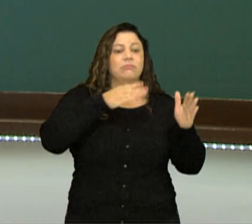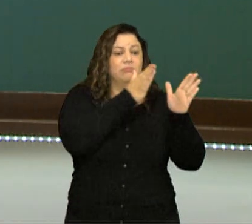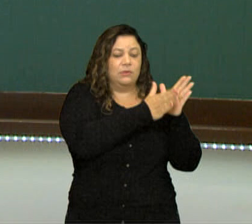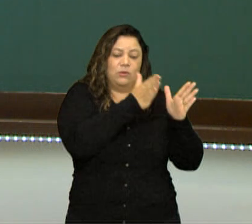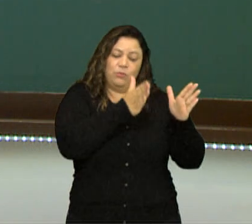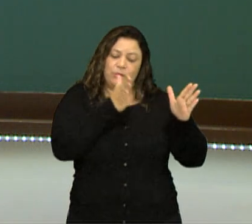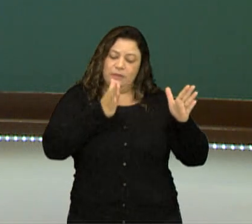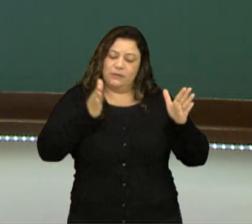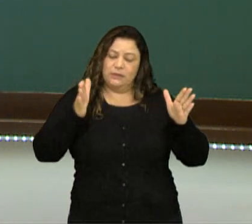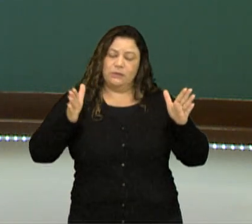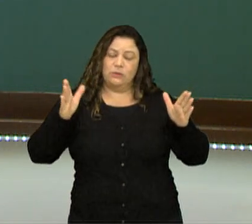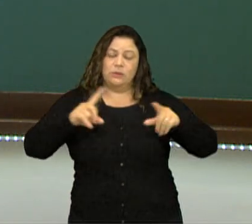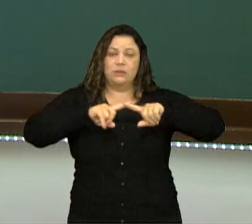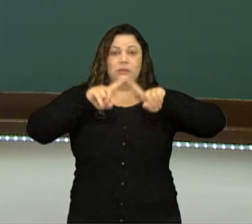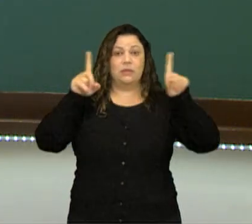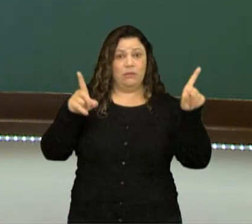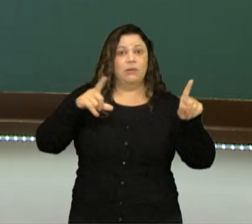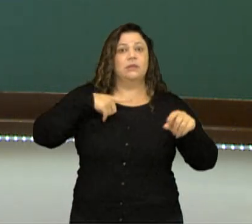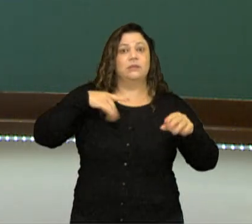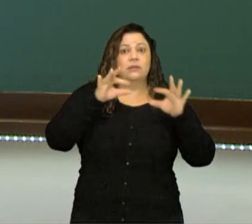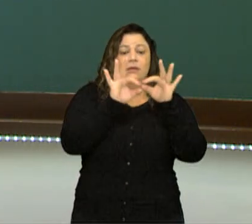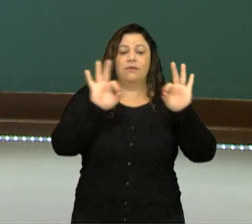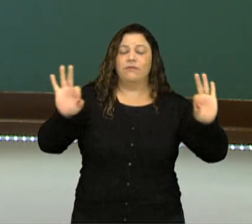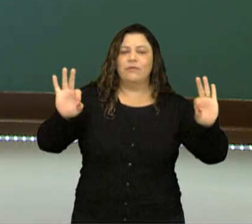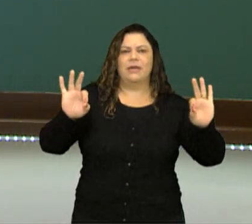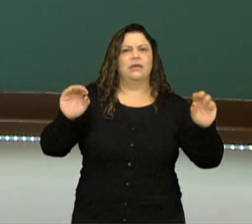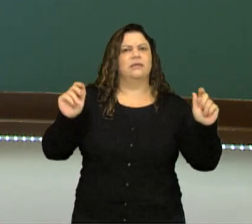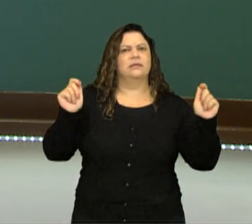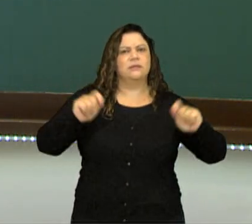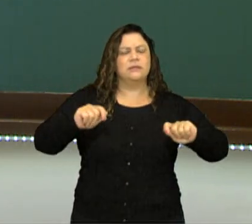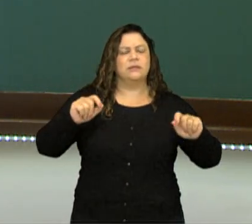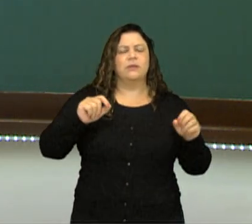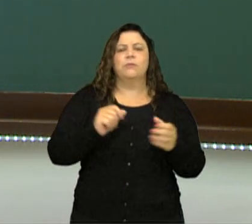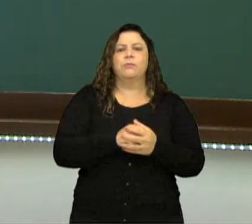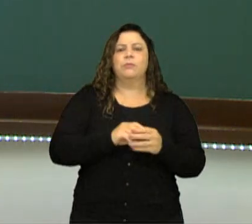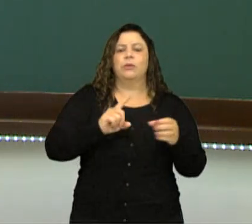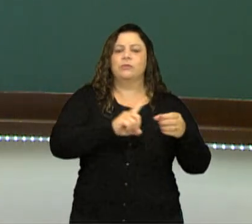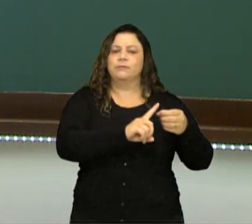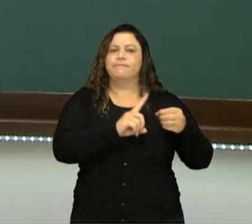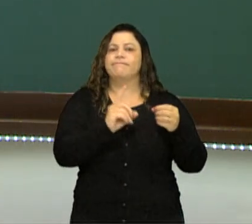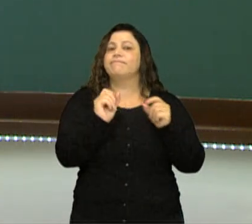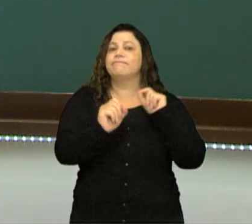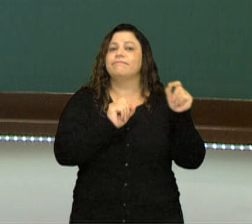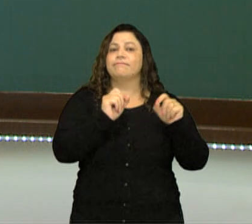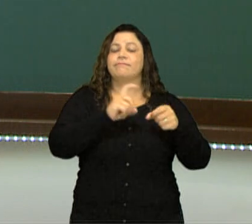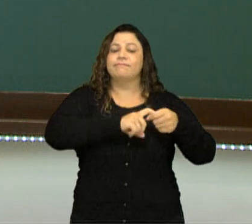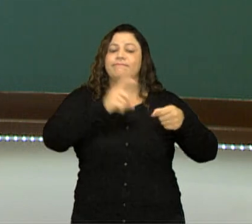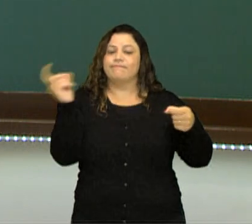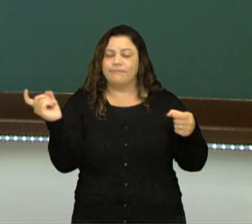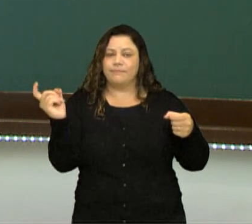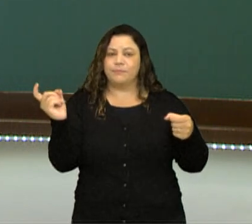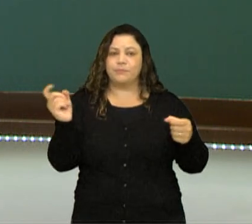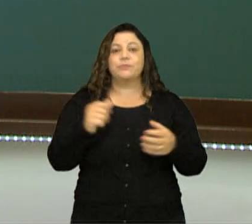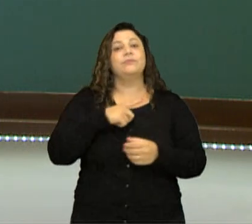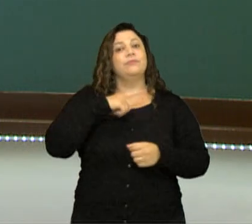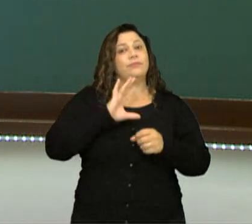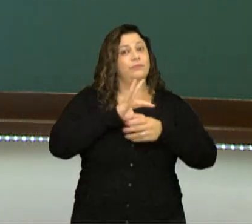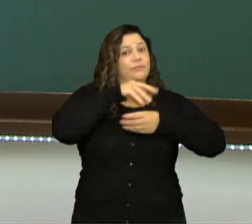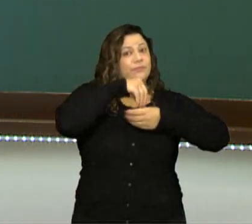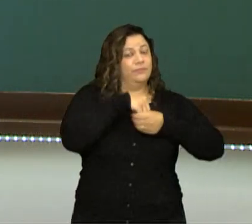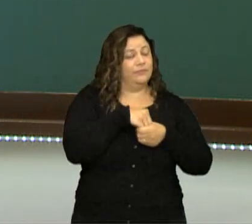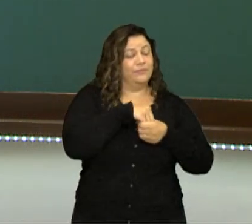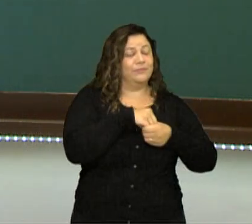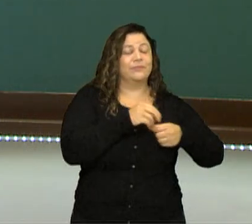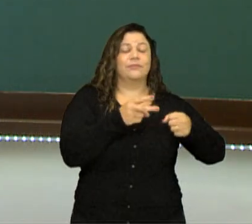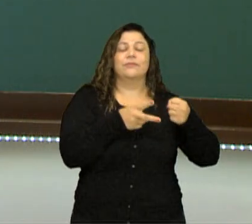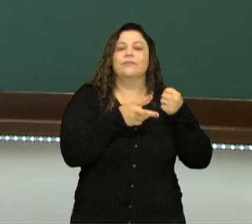sequência, nós temos aqui frases que podem ser isoladas, pois elas apresentam sujeitos, verbos e